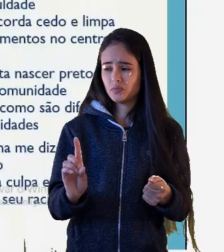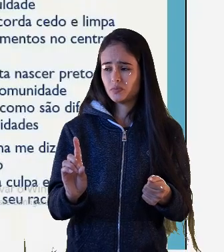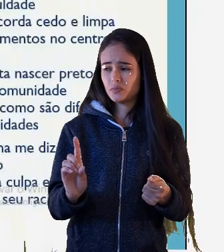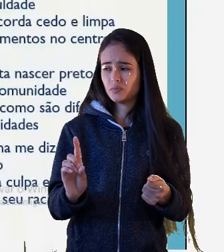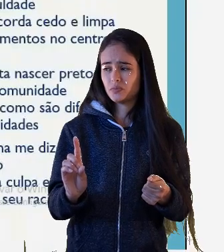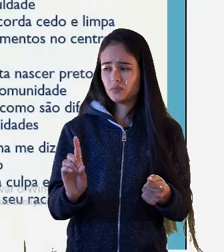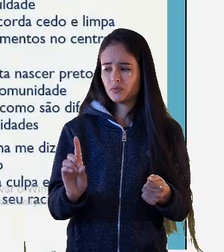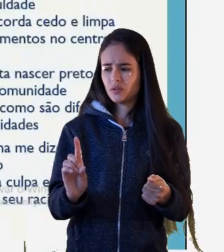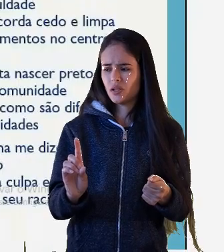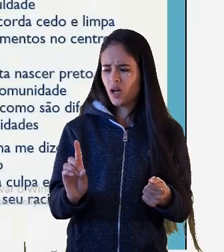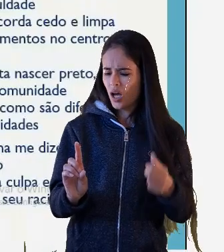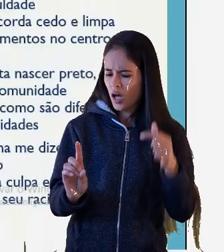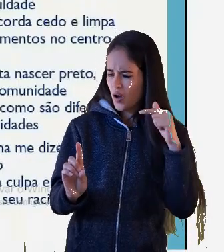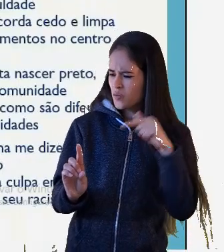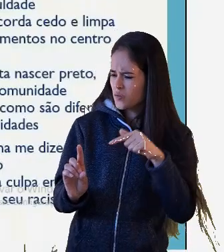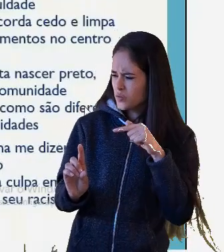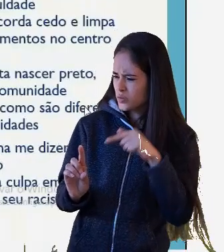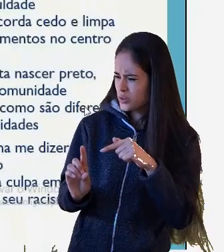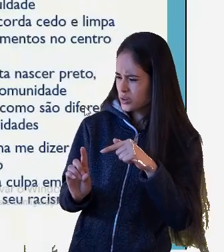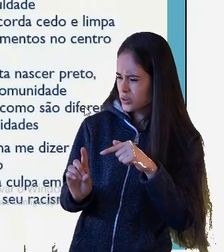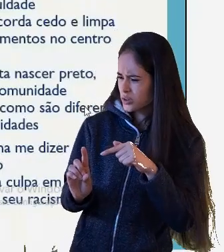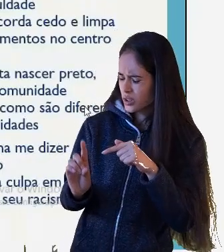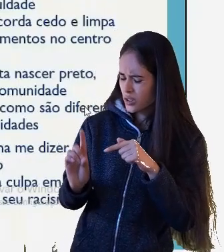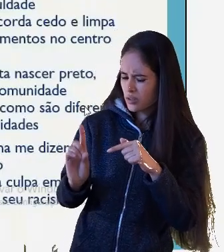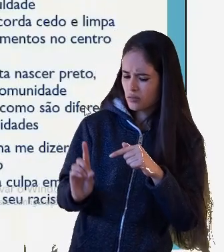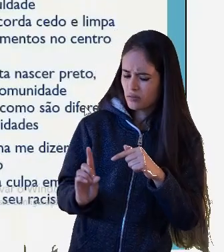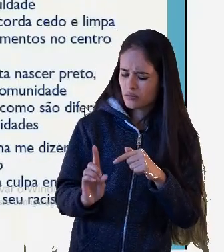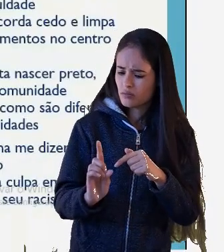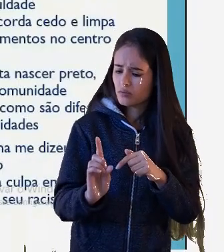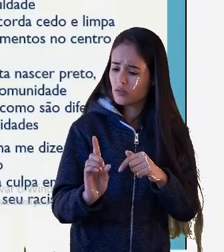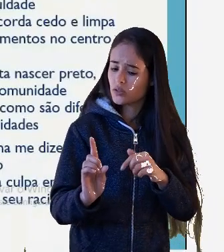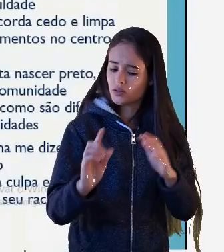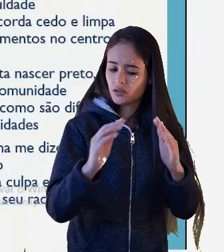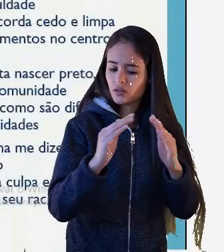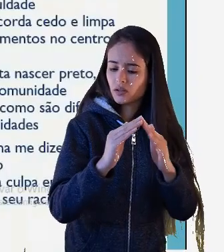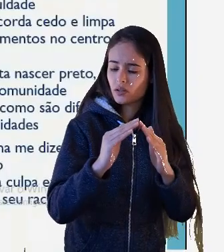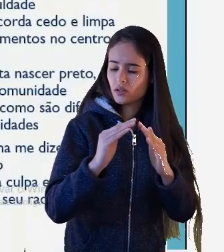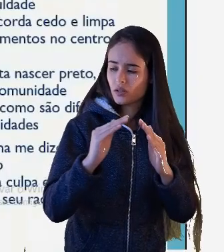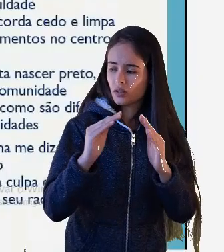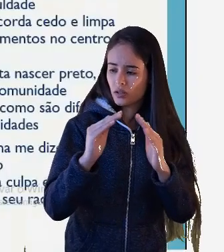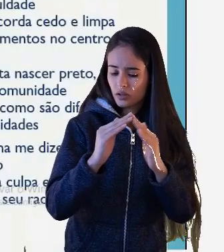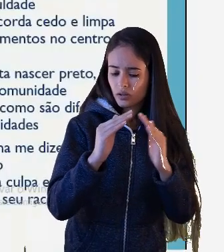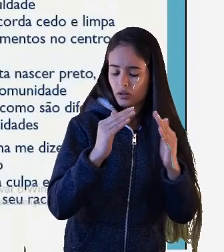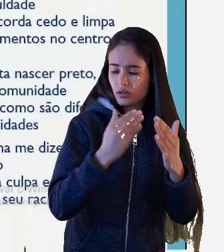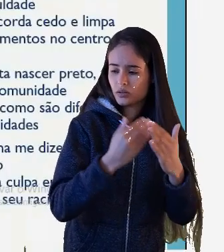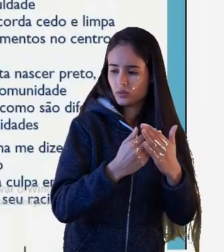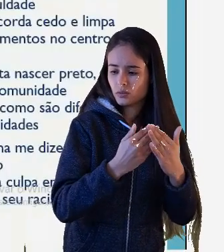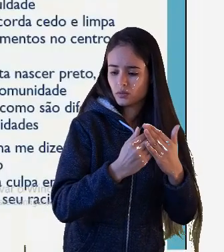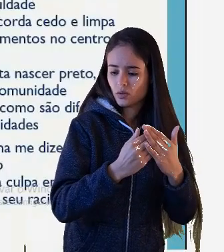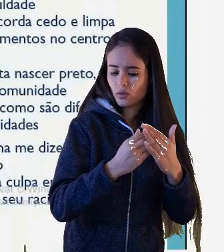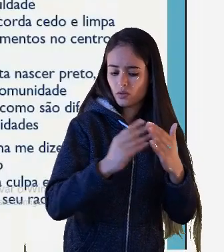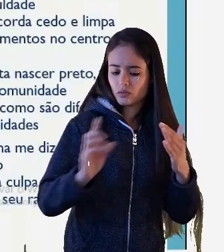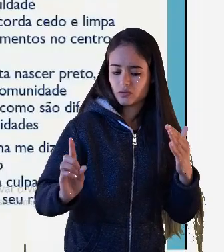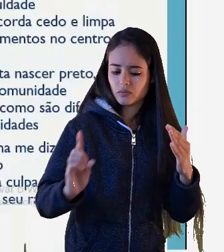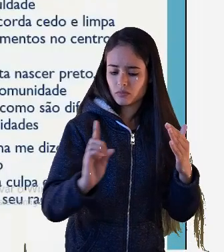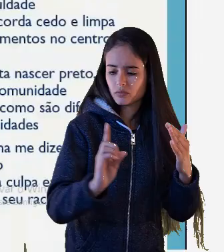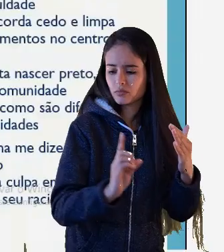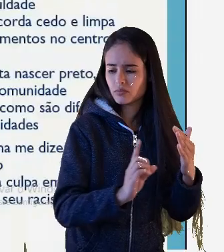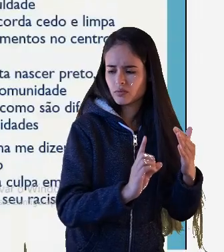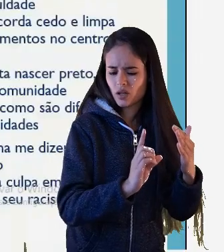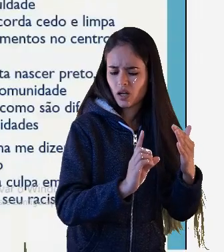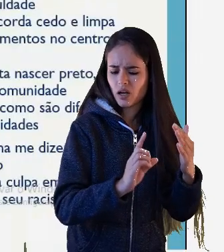sentir aceita. Mas não adianta nada, todo mundo a rejeita. Agora ela cresceu, quer muito estudar. Termina a